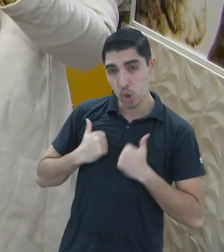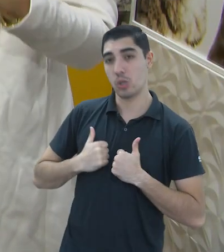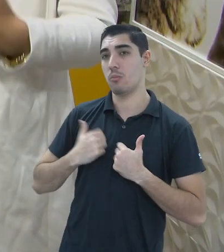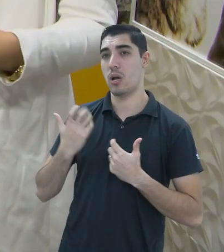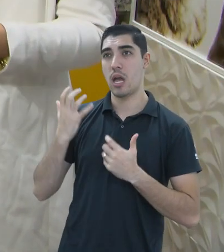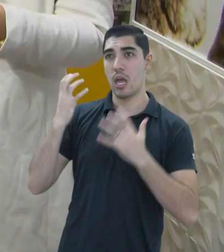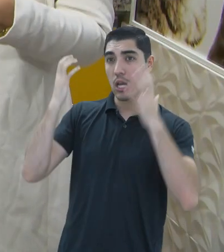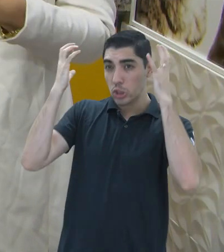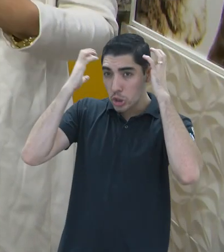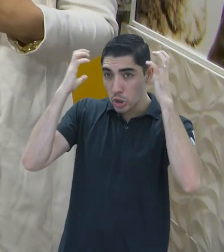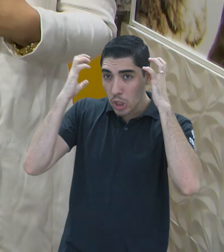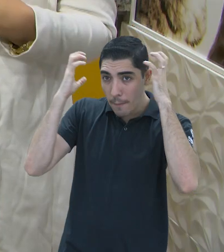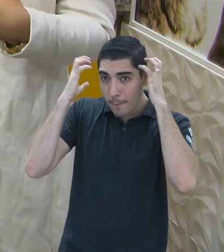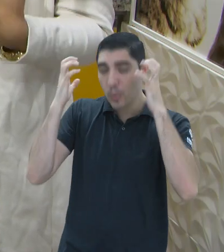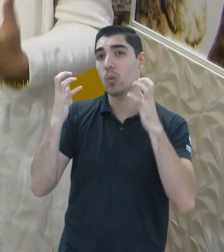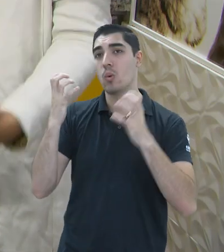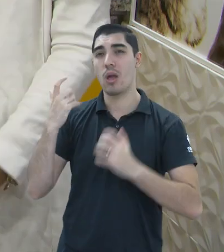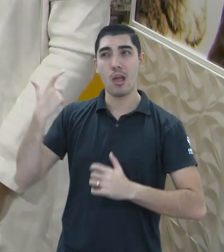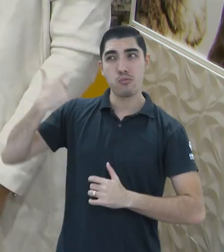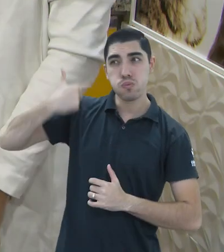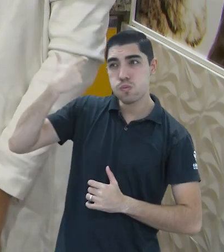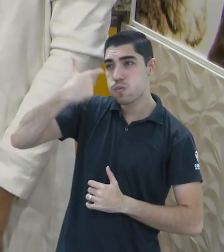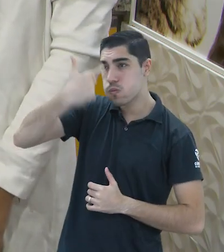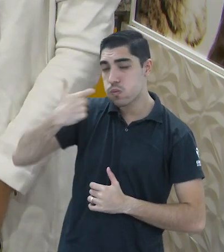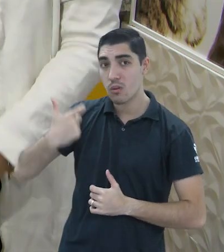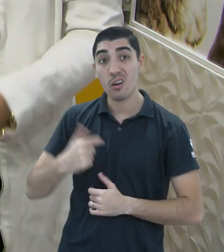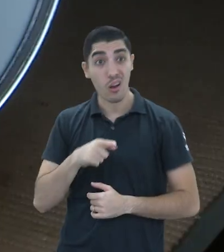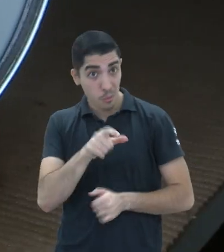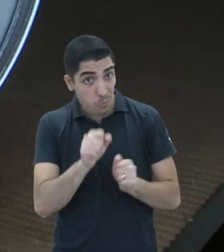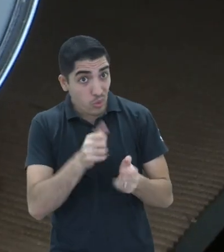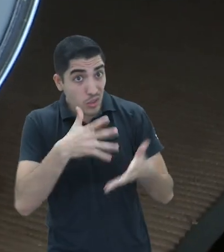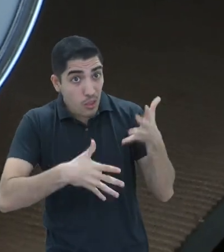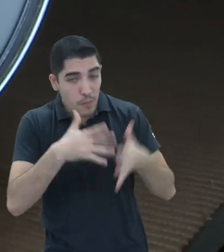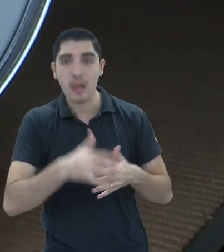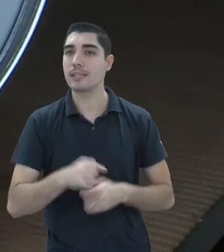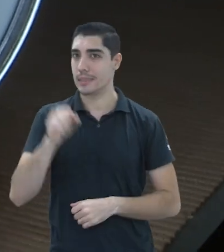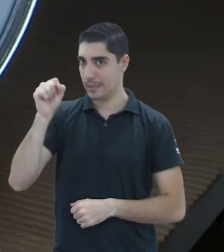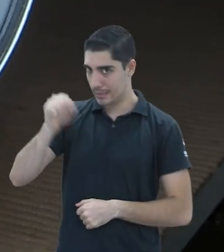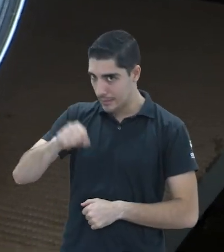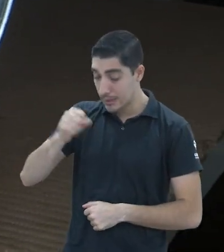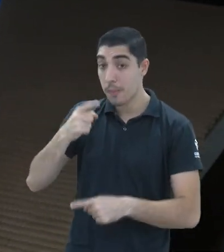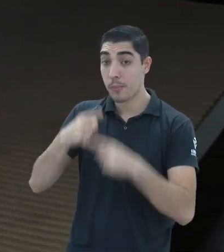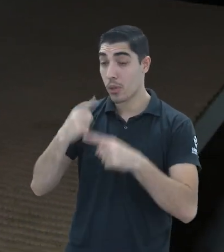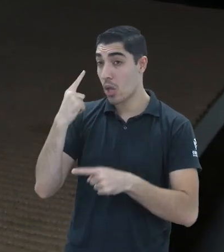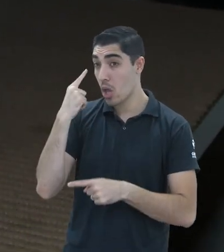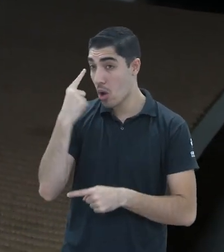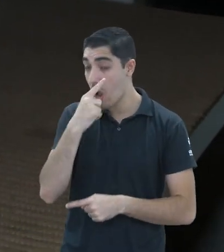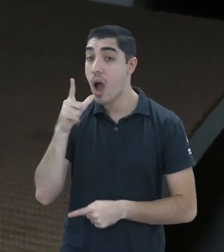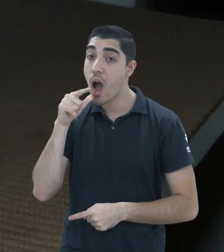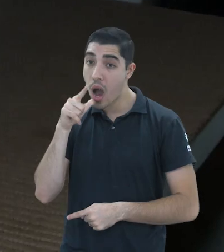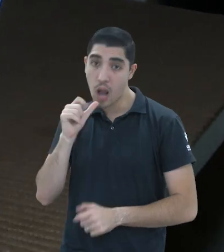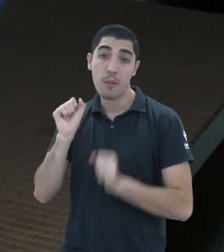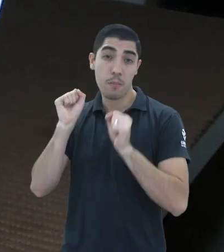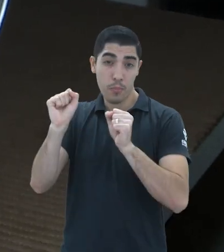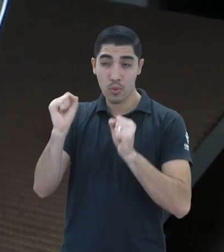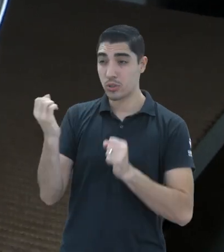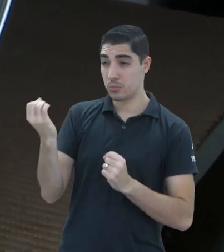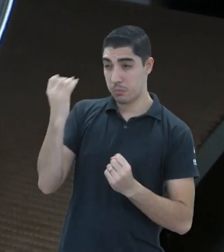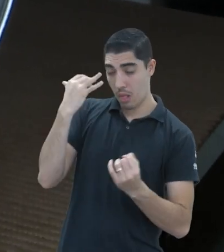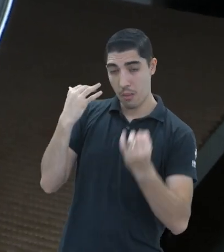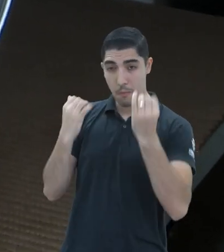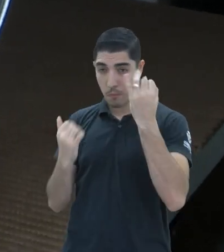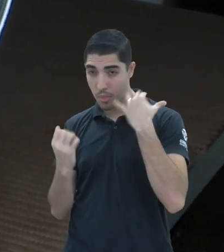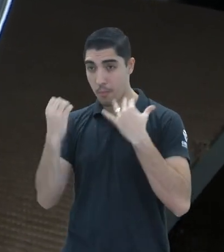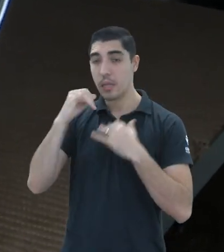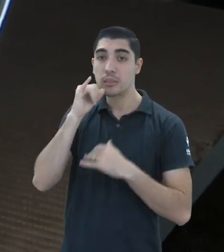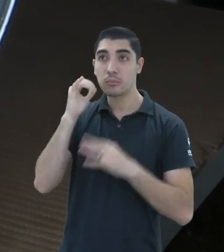shampoo, Olha. secador, né? Até Tudo isso pode interferir. muito, né? Porque a córnea é extremamente sensível. A água acaba caindo muito ali,